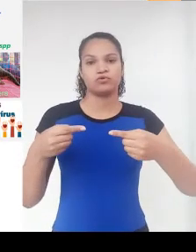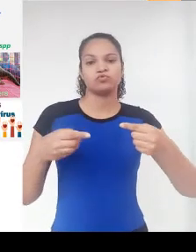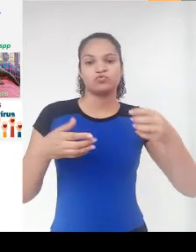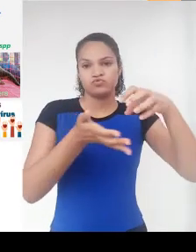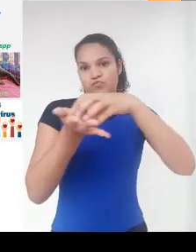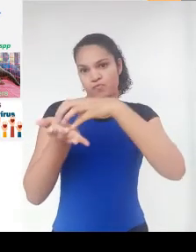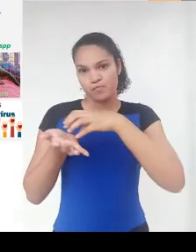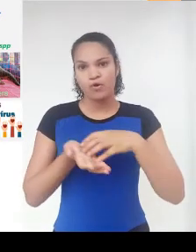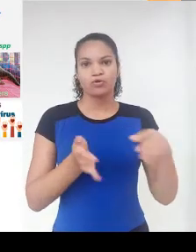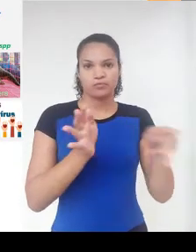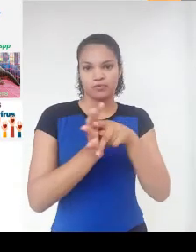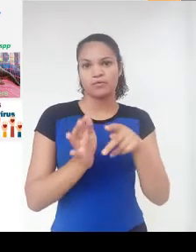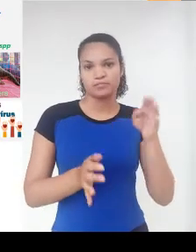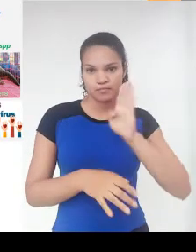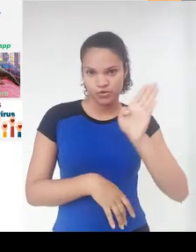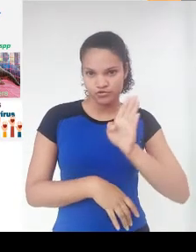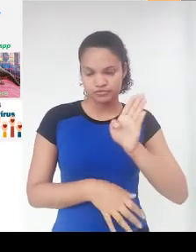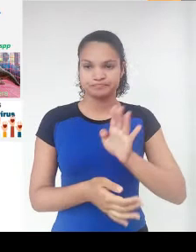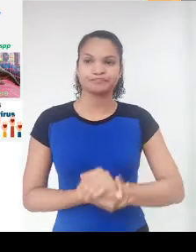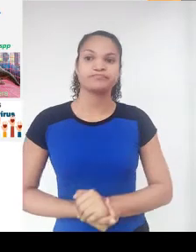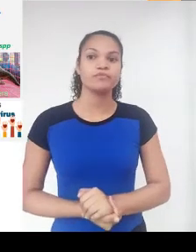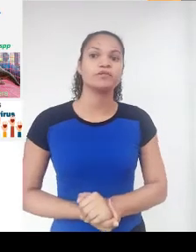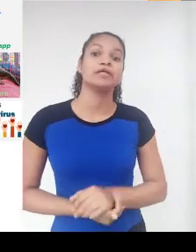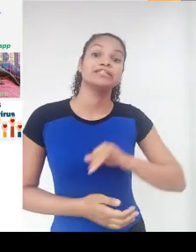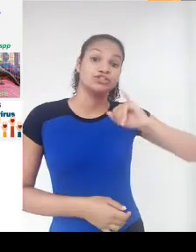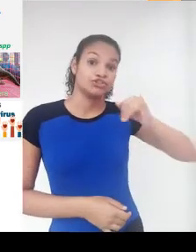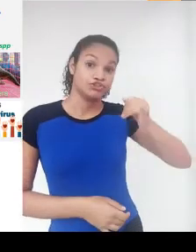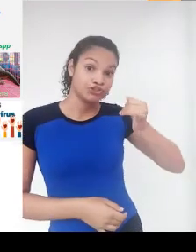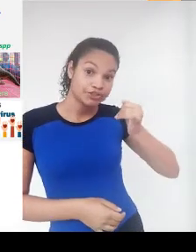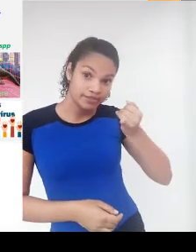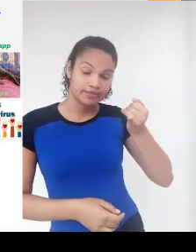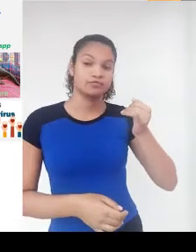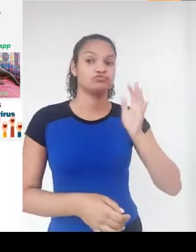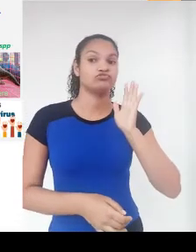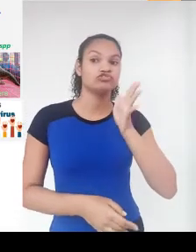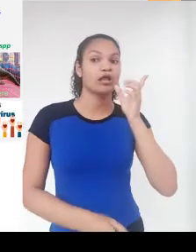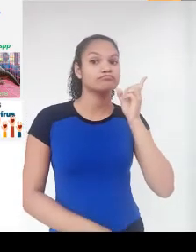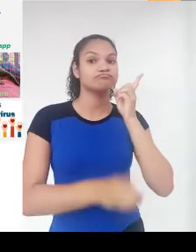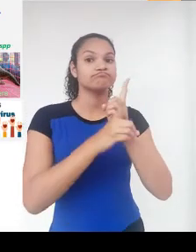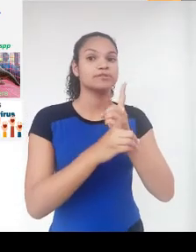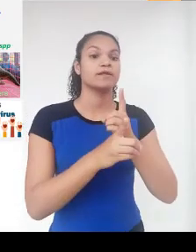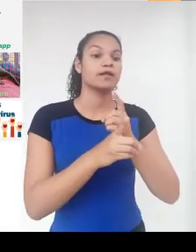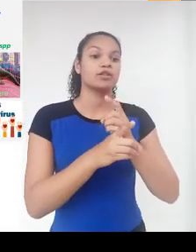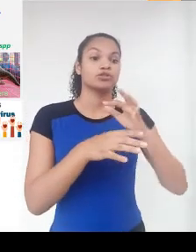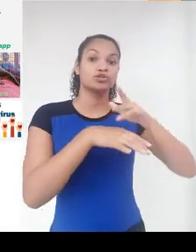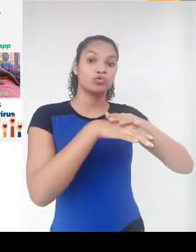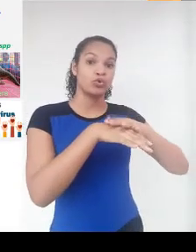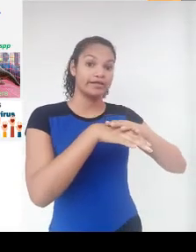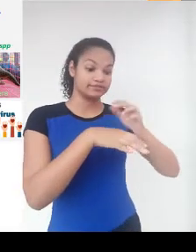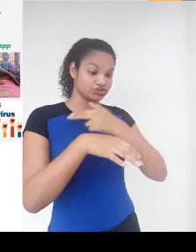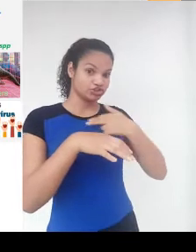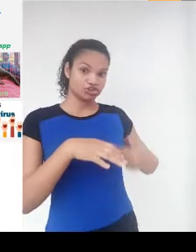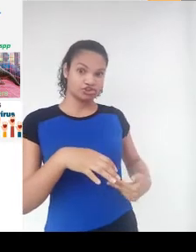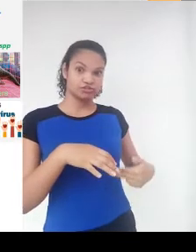Em janeiro, já havia sido constatado que casos de doença fora da